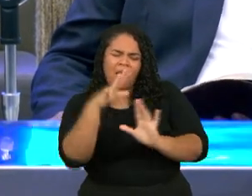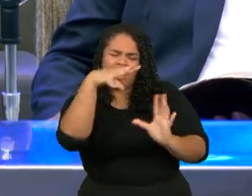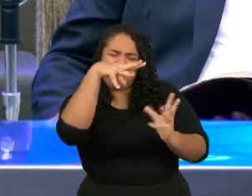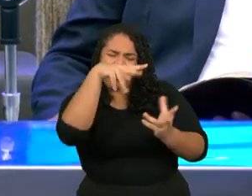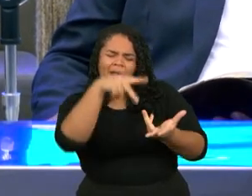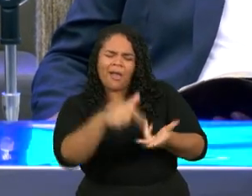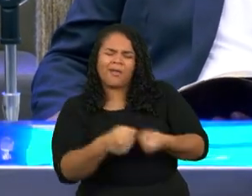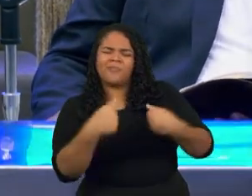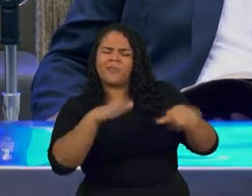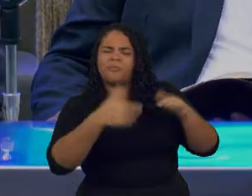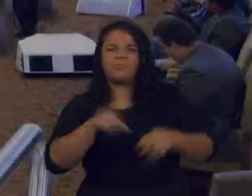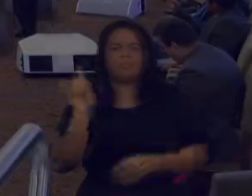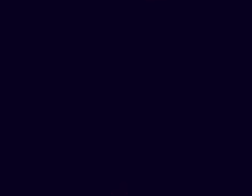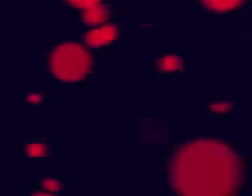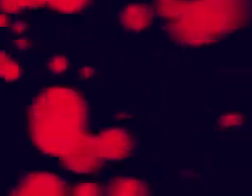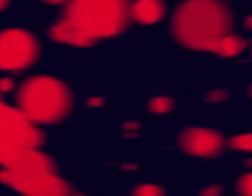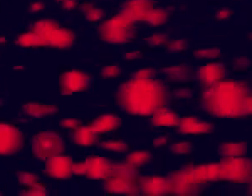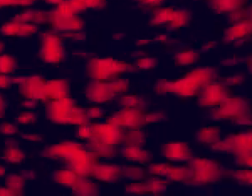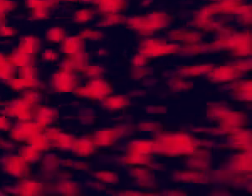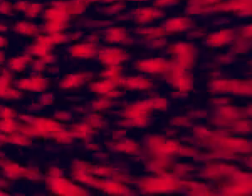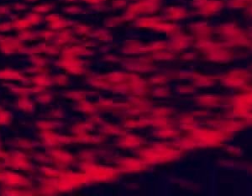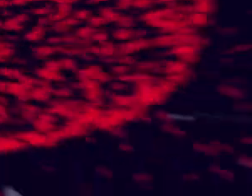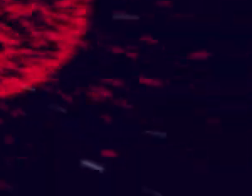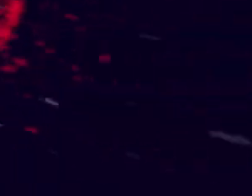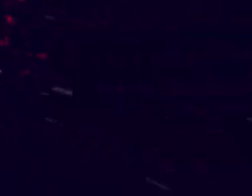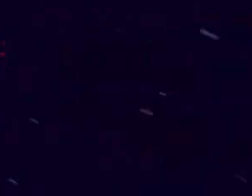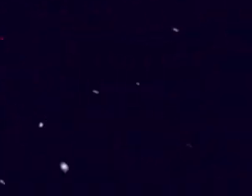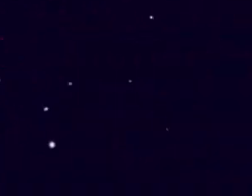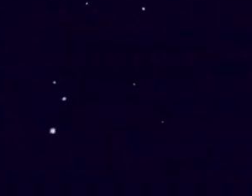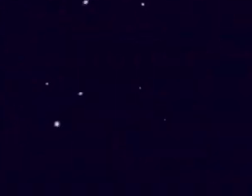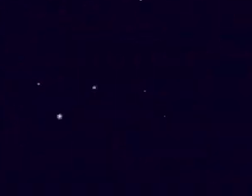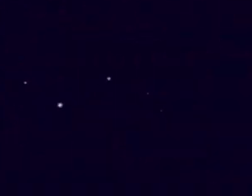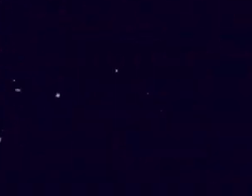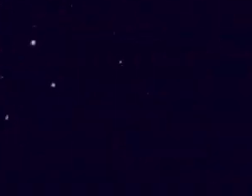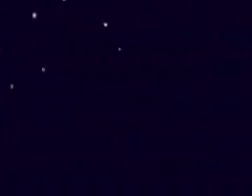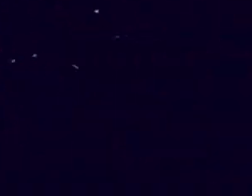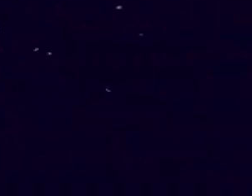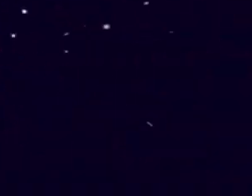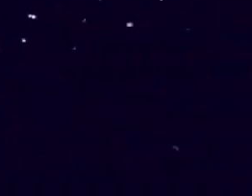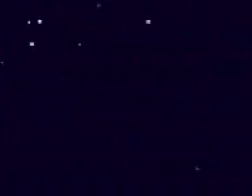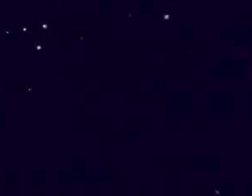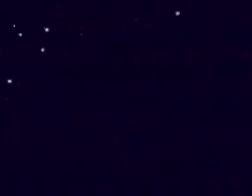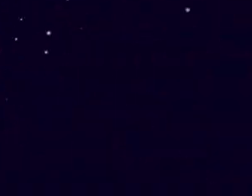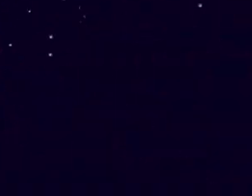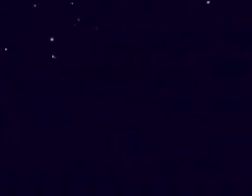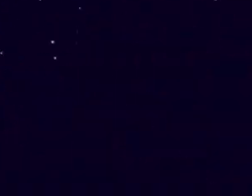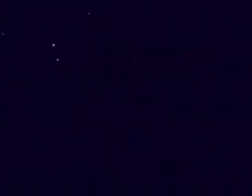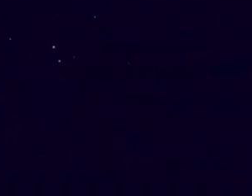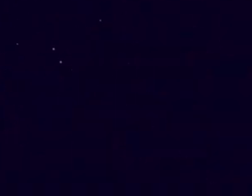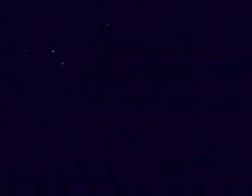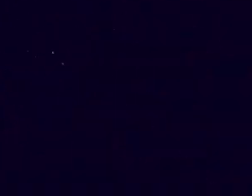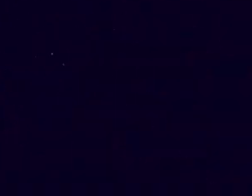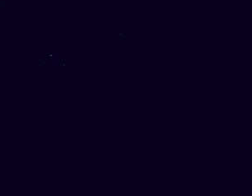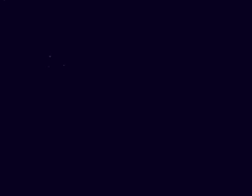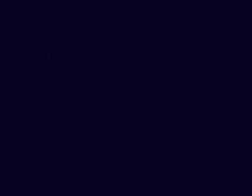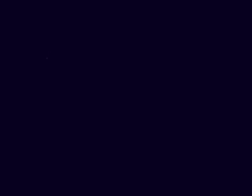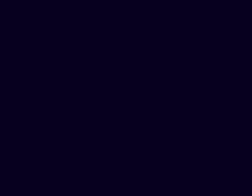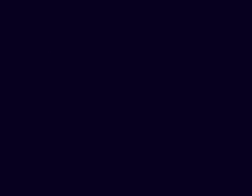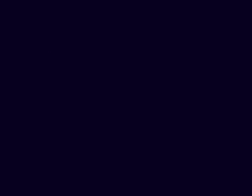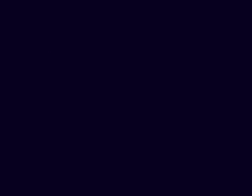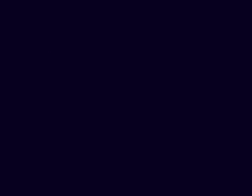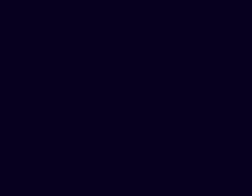para Deus para a santidade para servir a Deus para serem servos de Deus